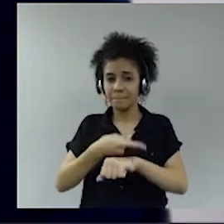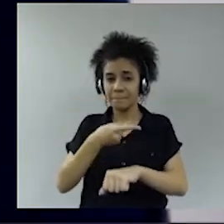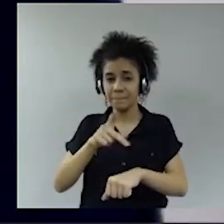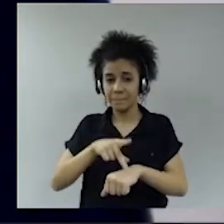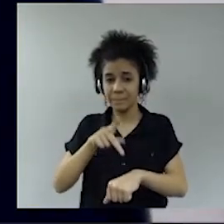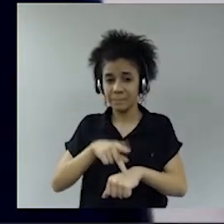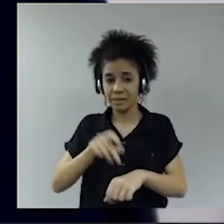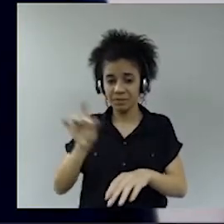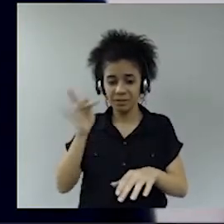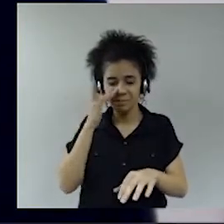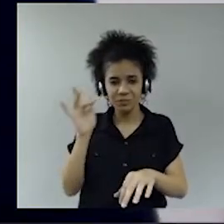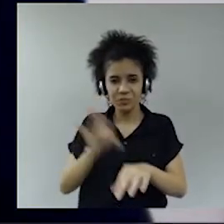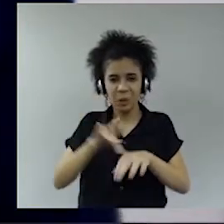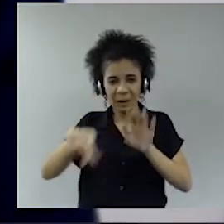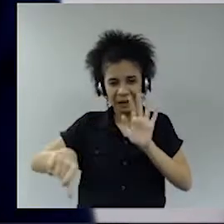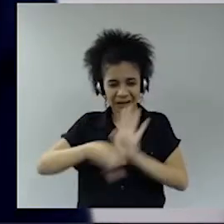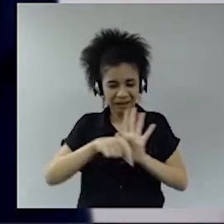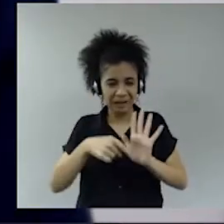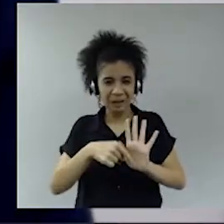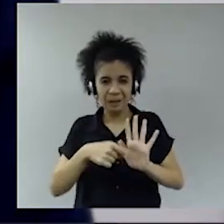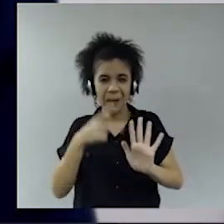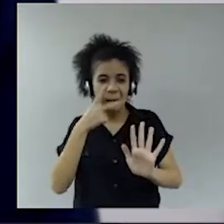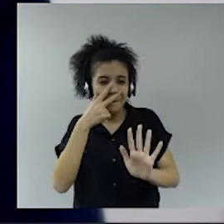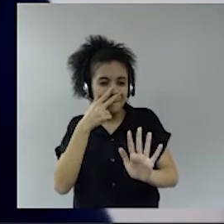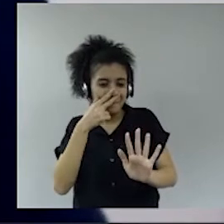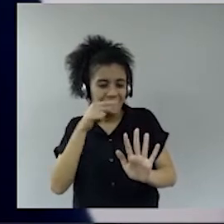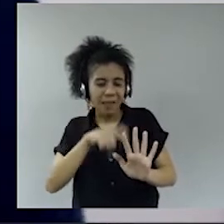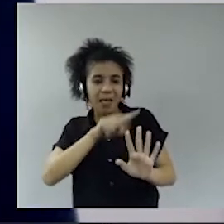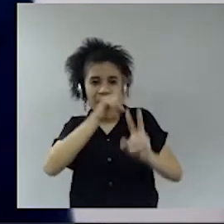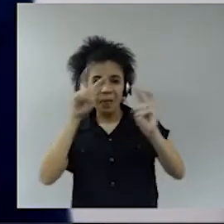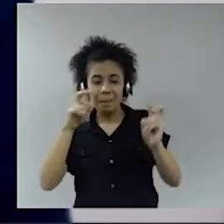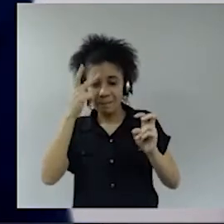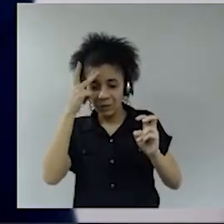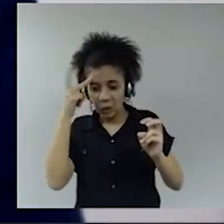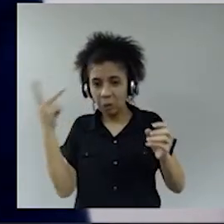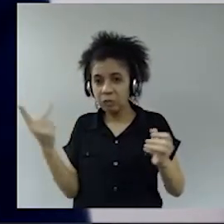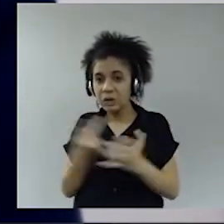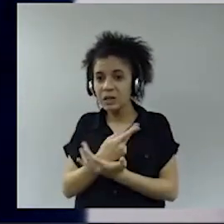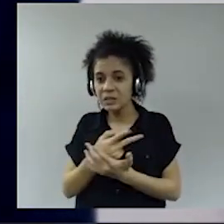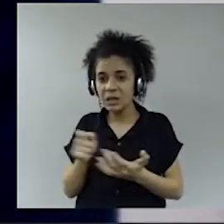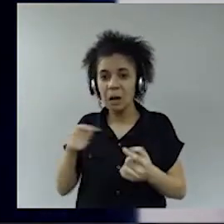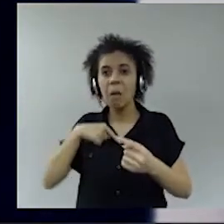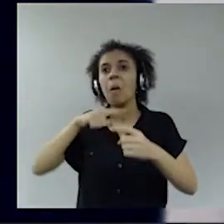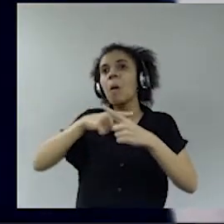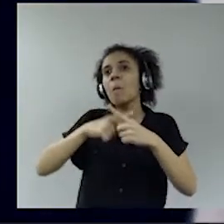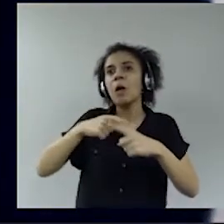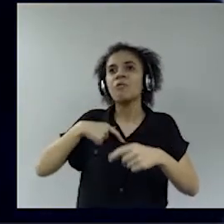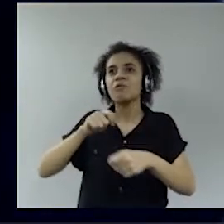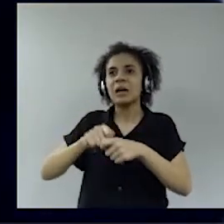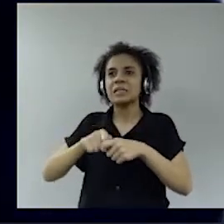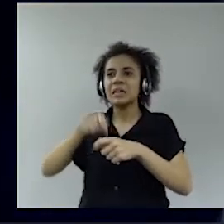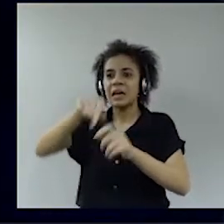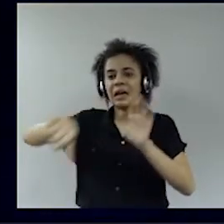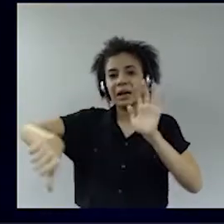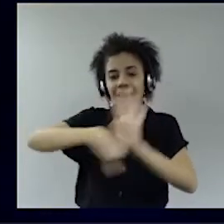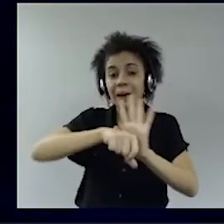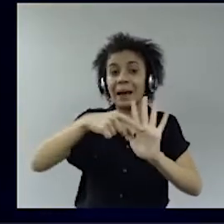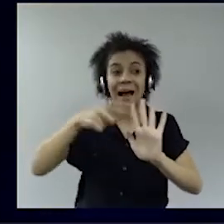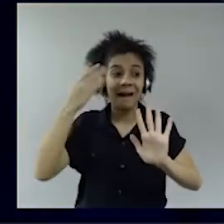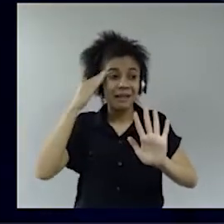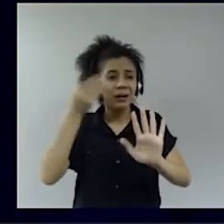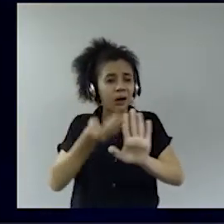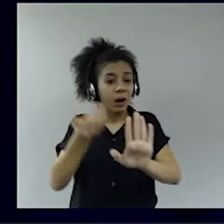do crime é o motivo, e é no motivo, no porquê do crime, que se